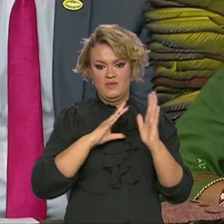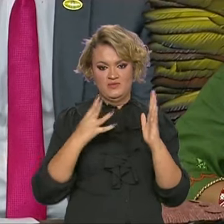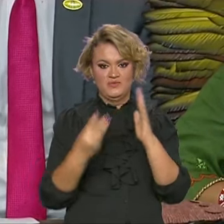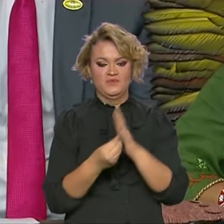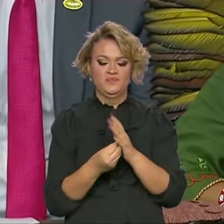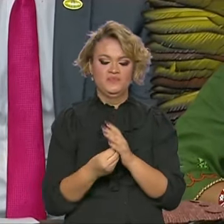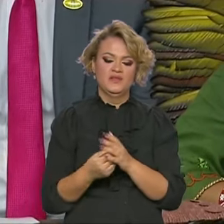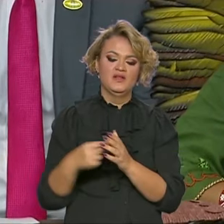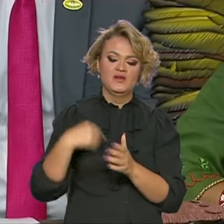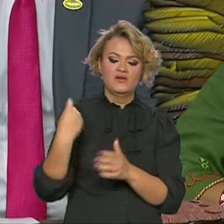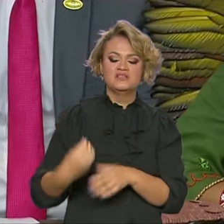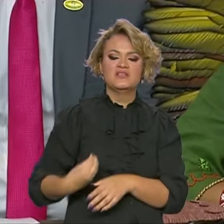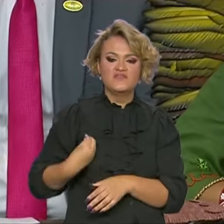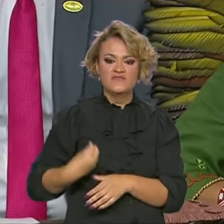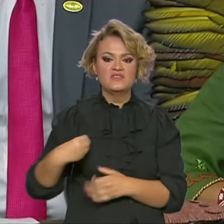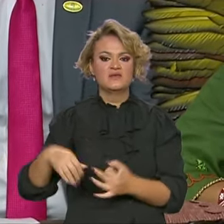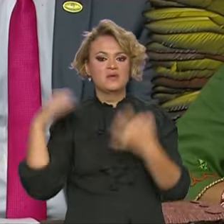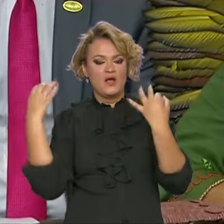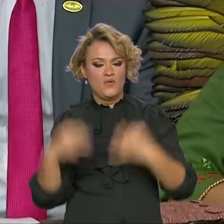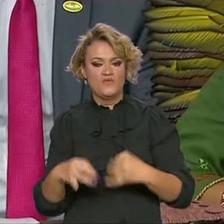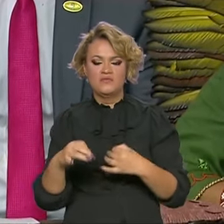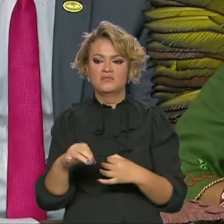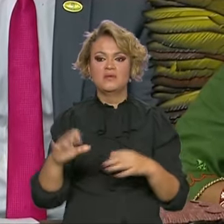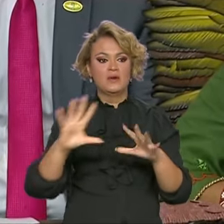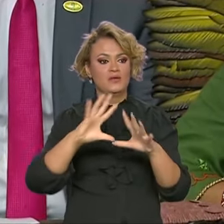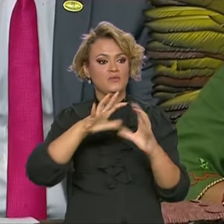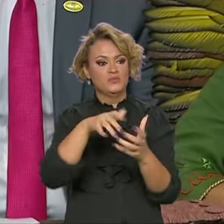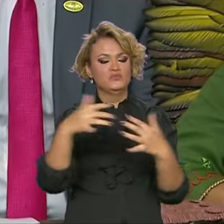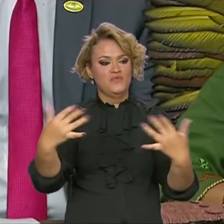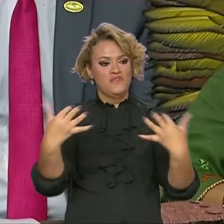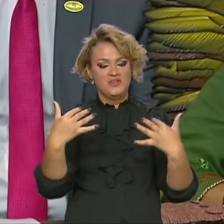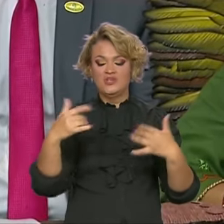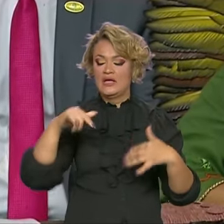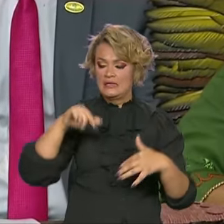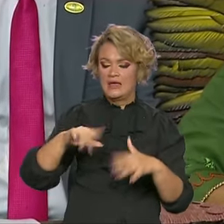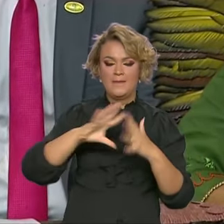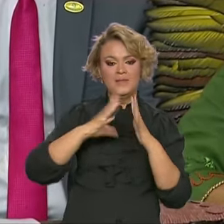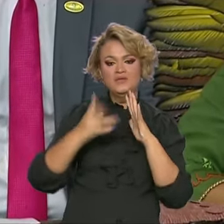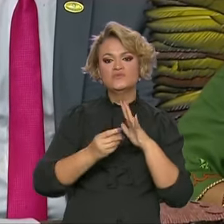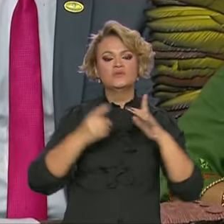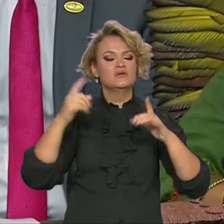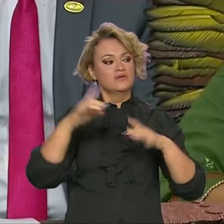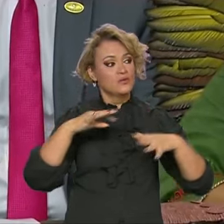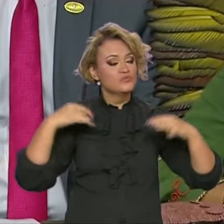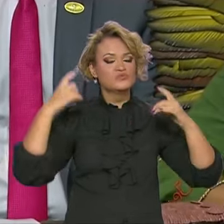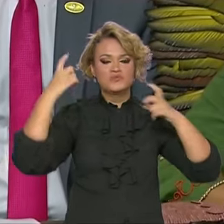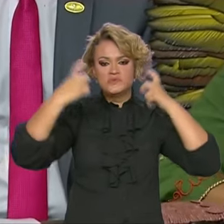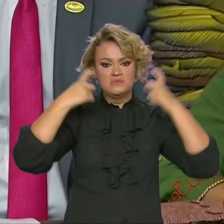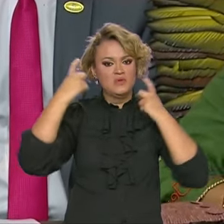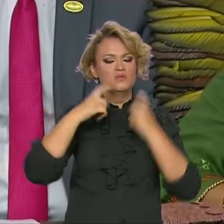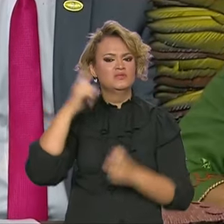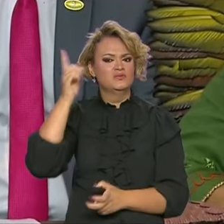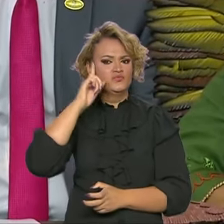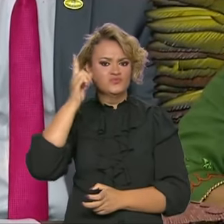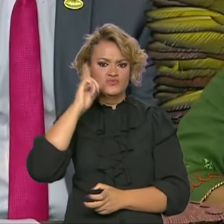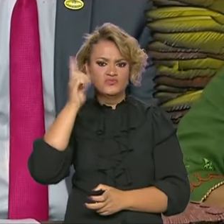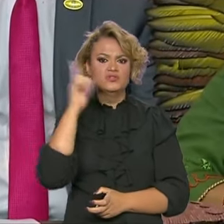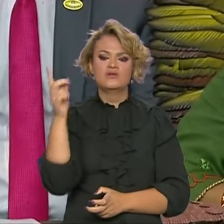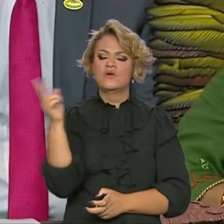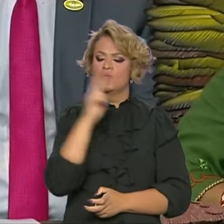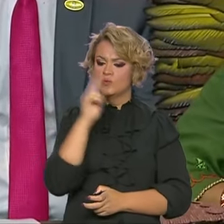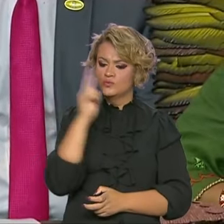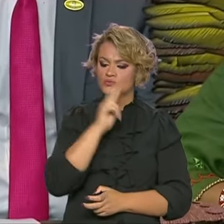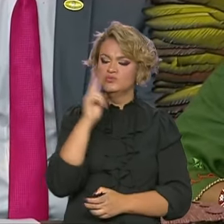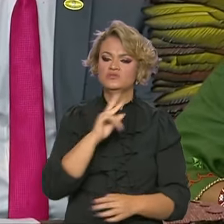Aqui estamos para reafirmar ao mundo que a Amazônia é preocupação cotidiana, urgente